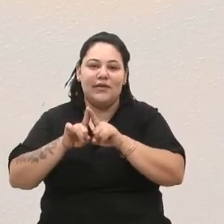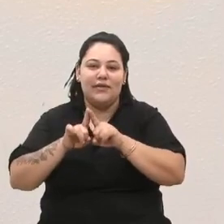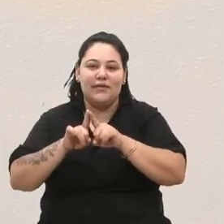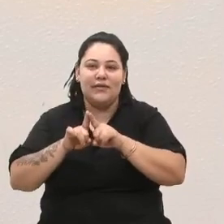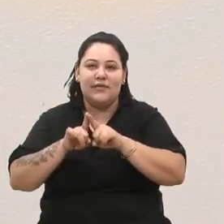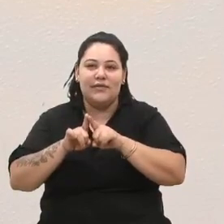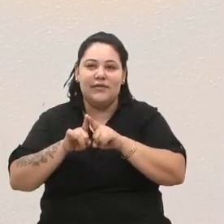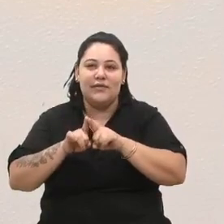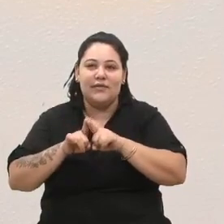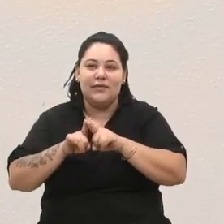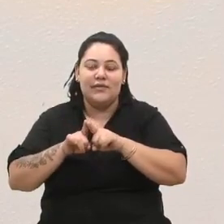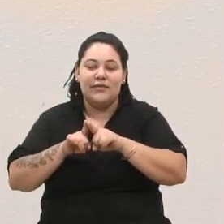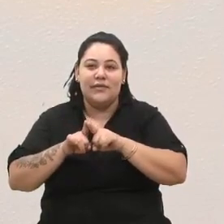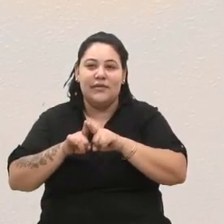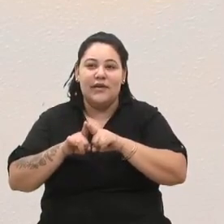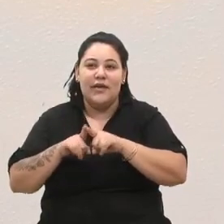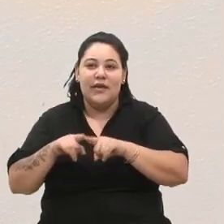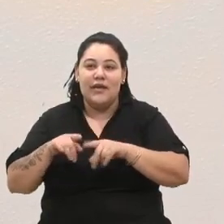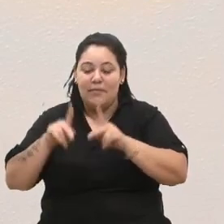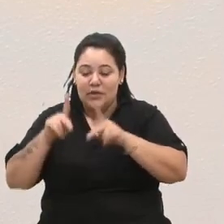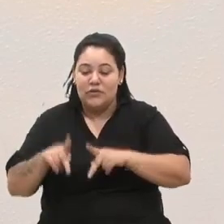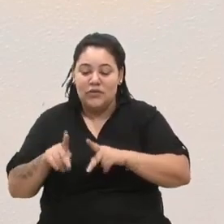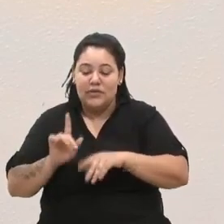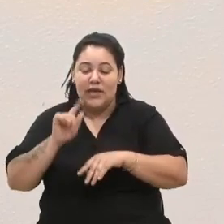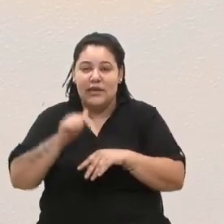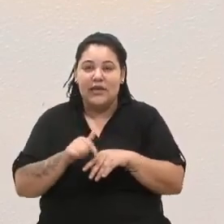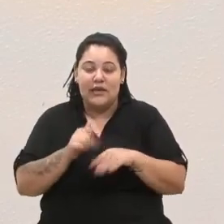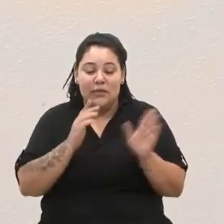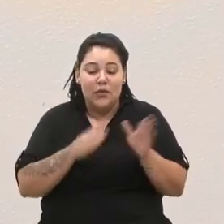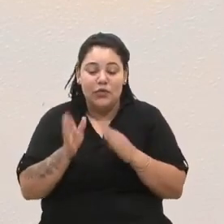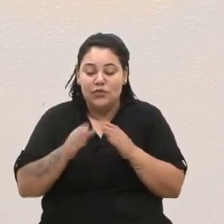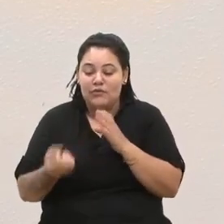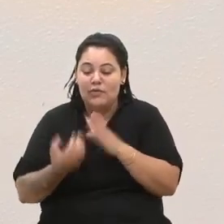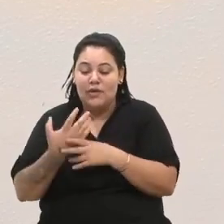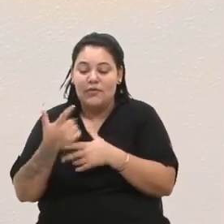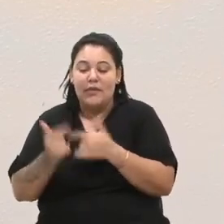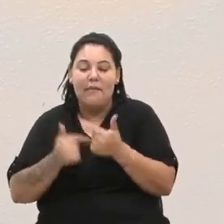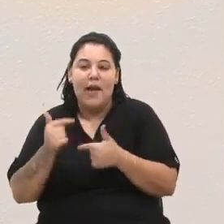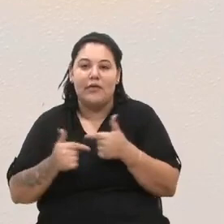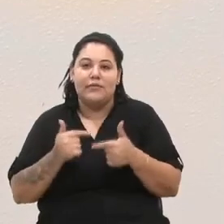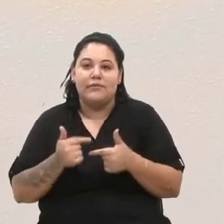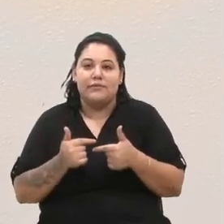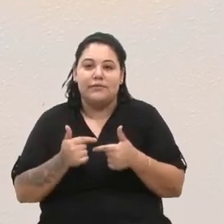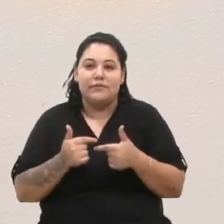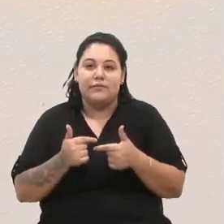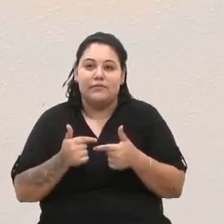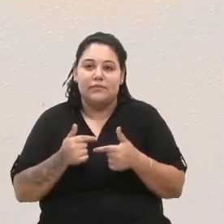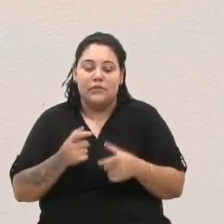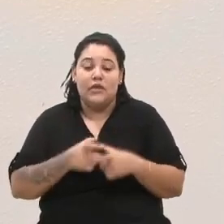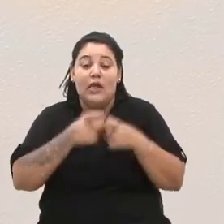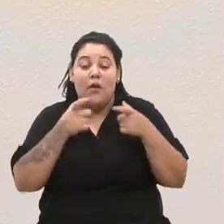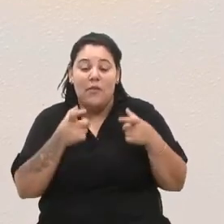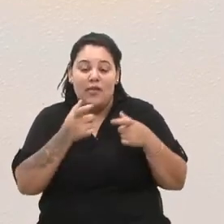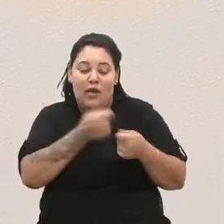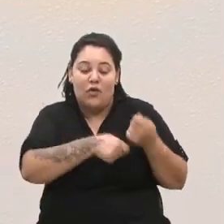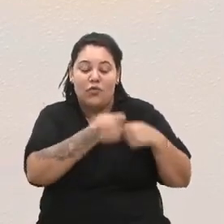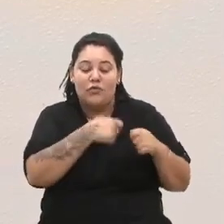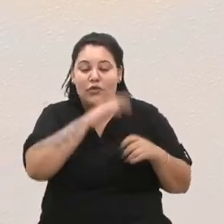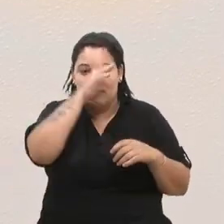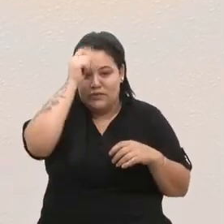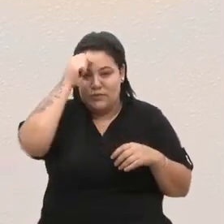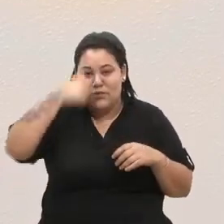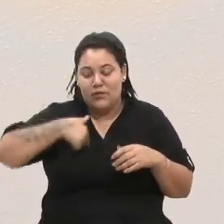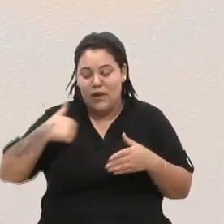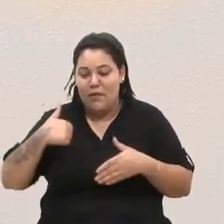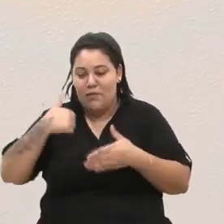são pessoas daqui, que produzem e geram emprego e ainda aumenta a economia do município. Então, conte comigo nesse